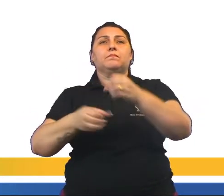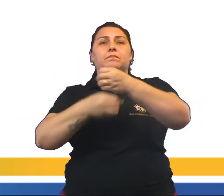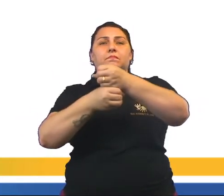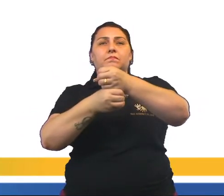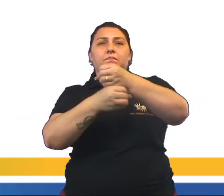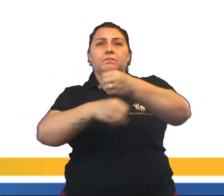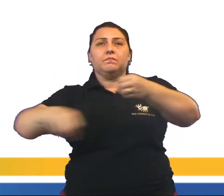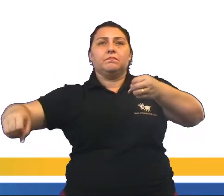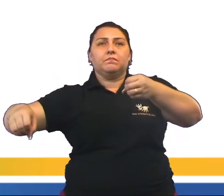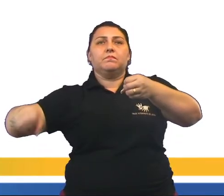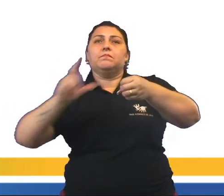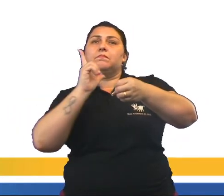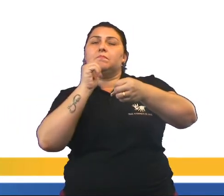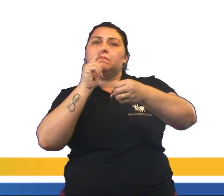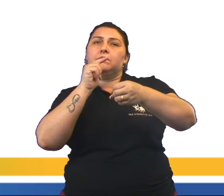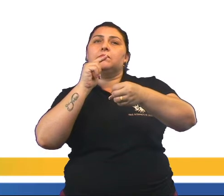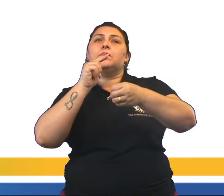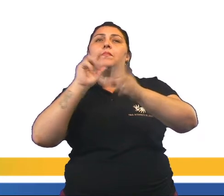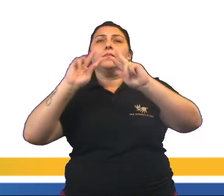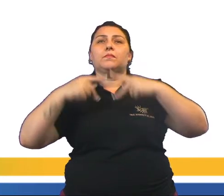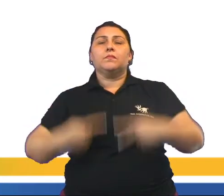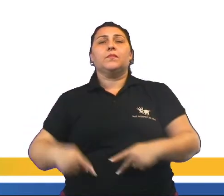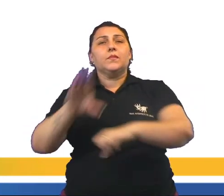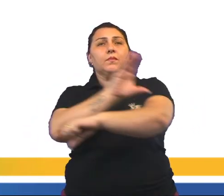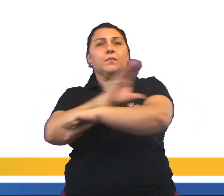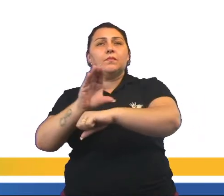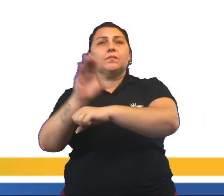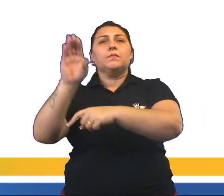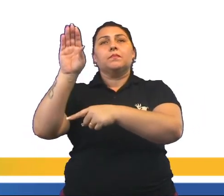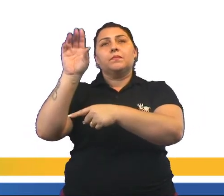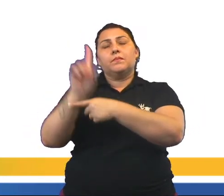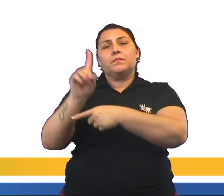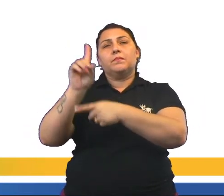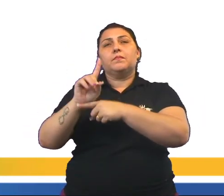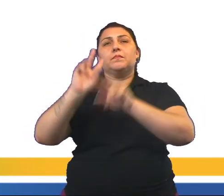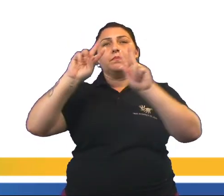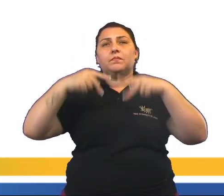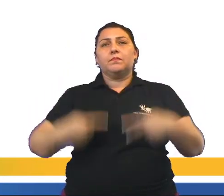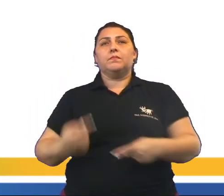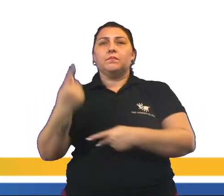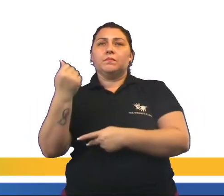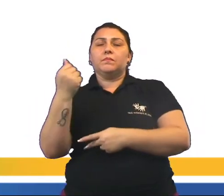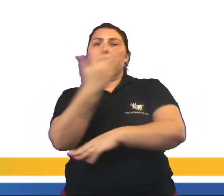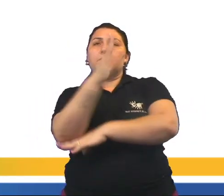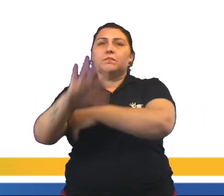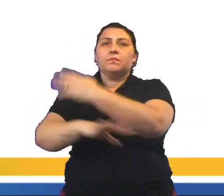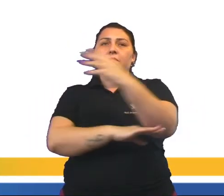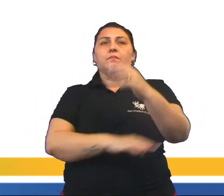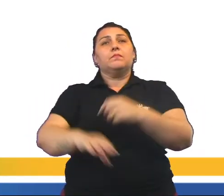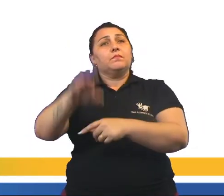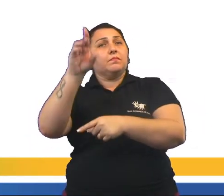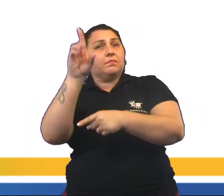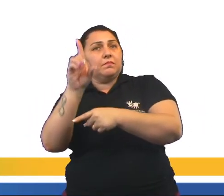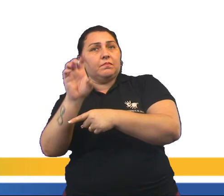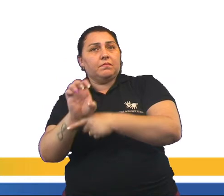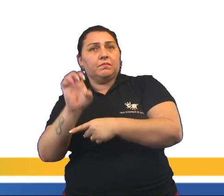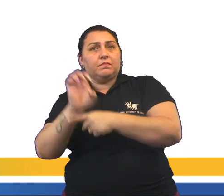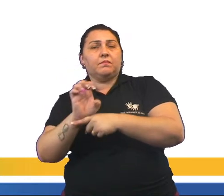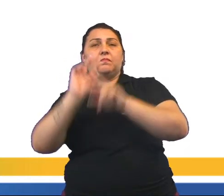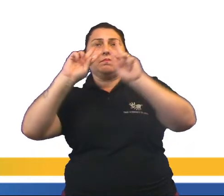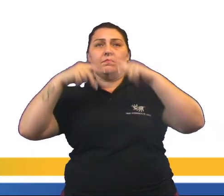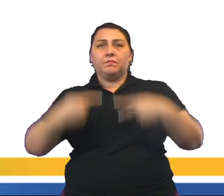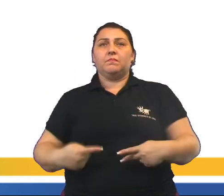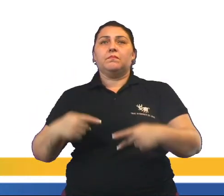C, sanitário, humanístico e cultural. D, humano, financeiro e ambiental. E letra